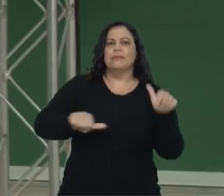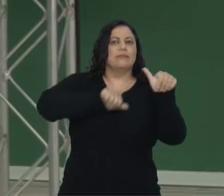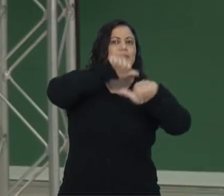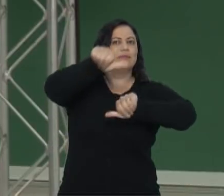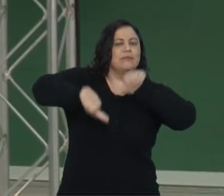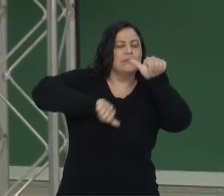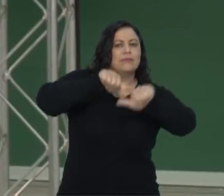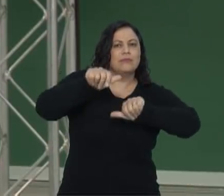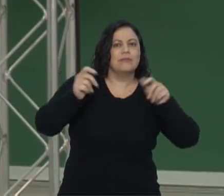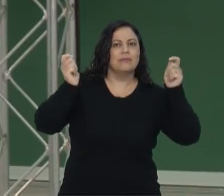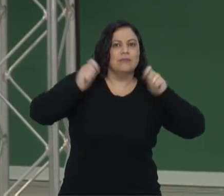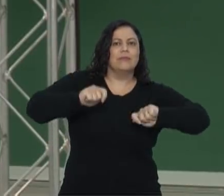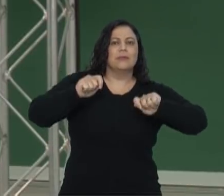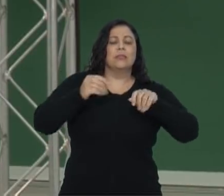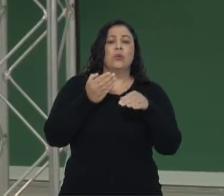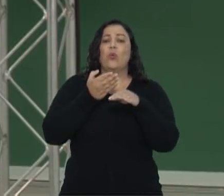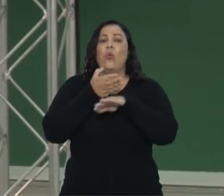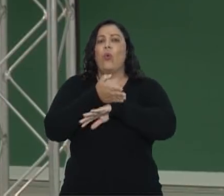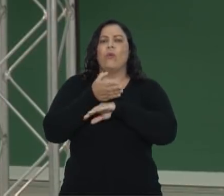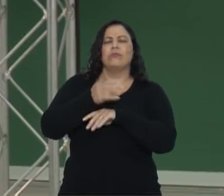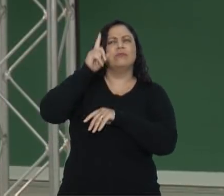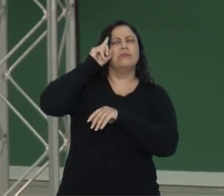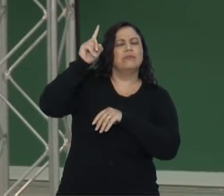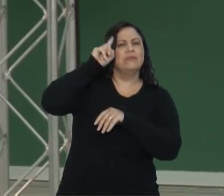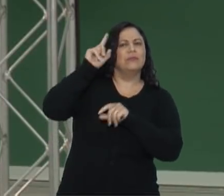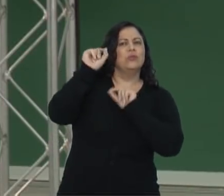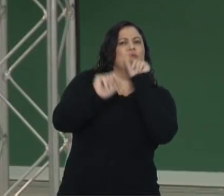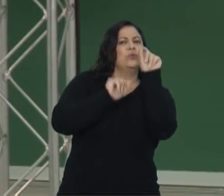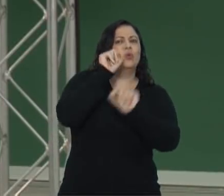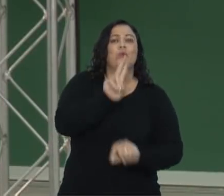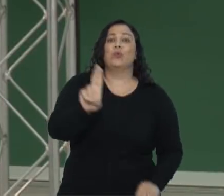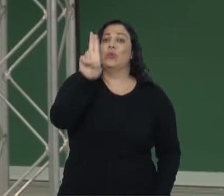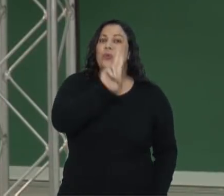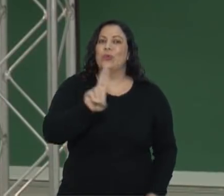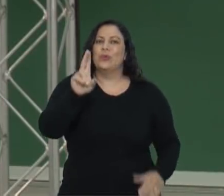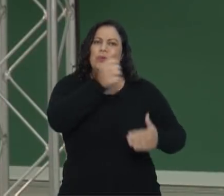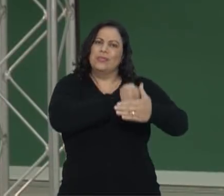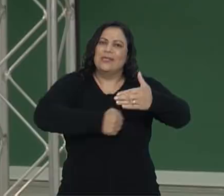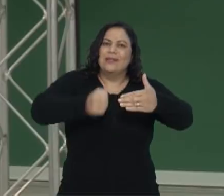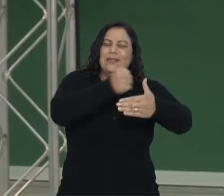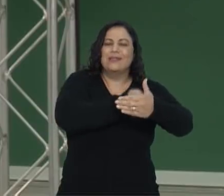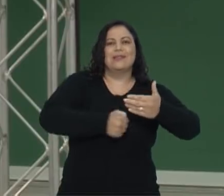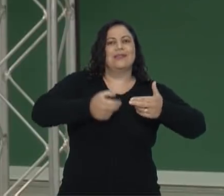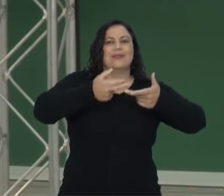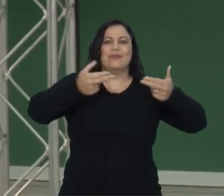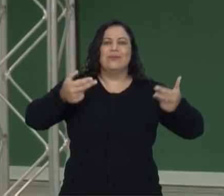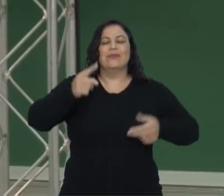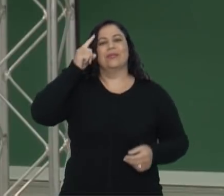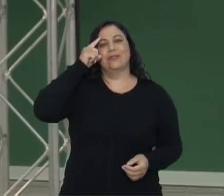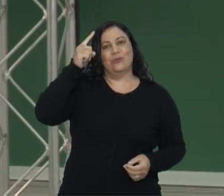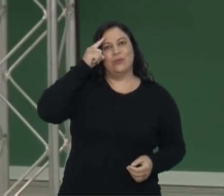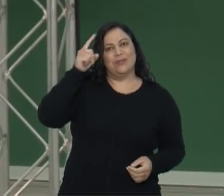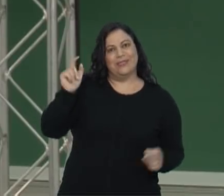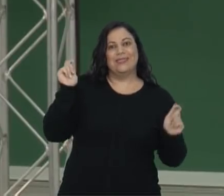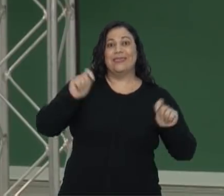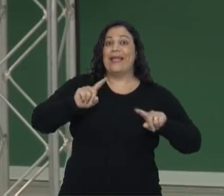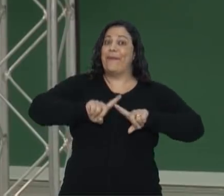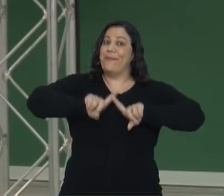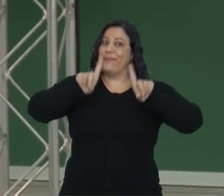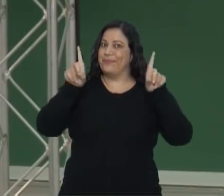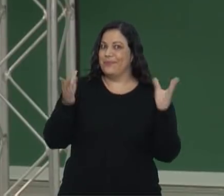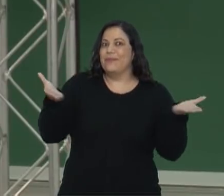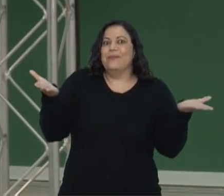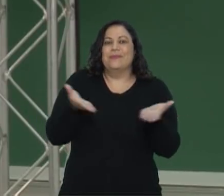a aplicabilidade no dia a dia, né? Então na cozinha, em situações do nosso cotidiano. Porém, agora nós